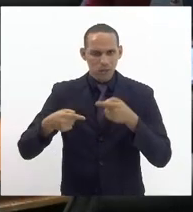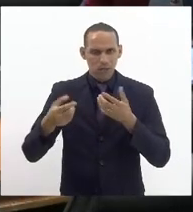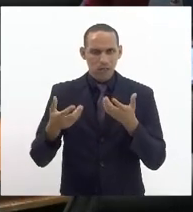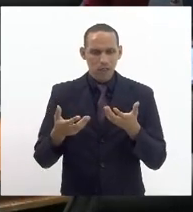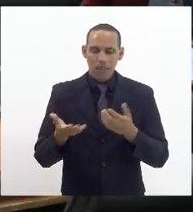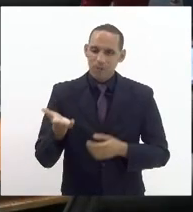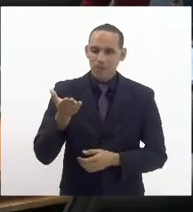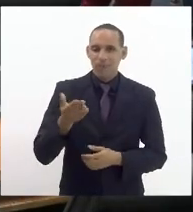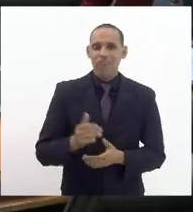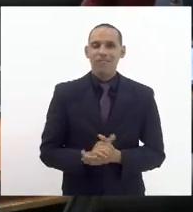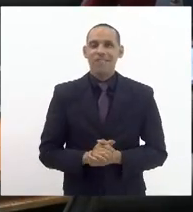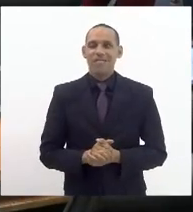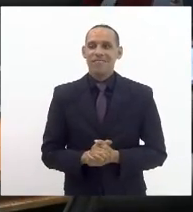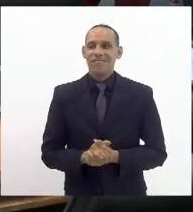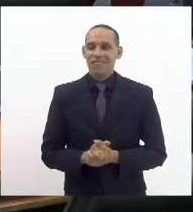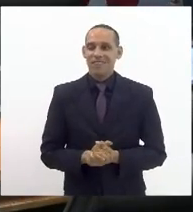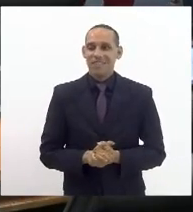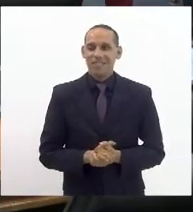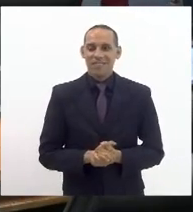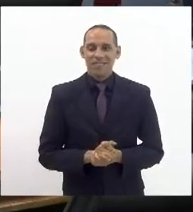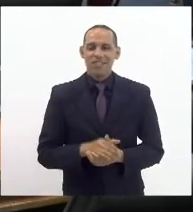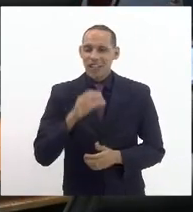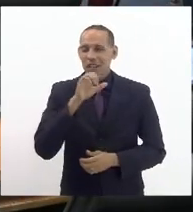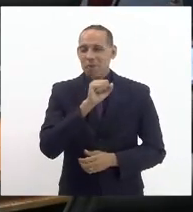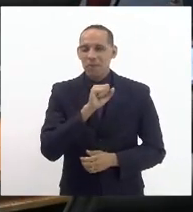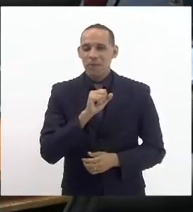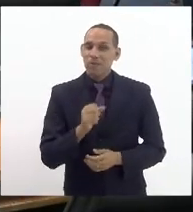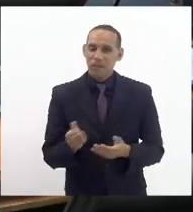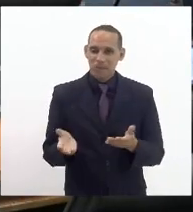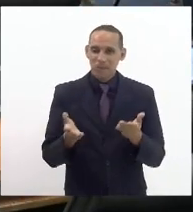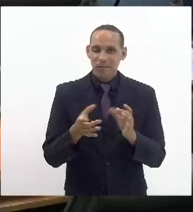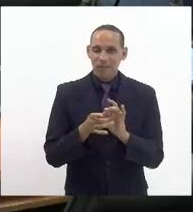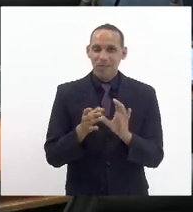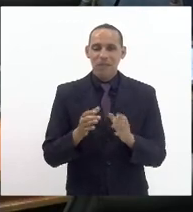Vossa Excelência. Pode? Rapidinho só. Por favor.